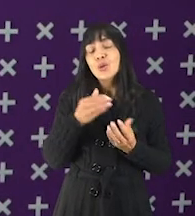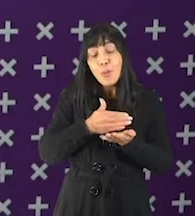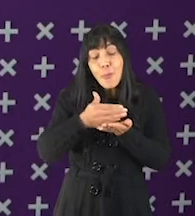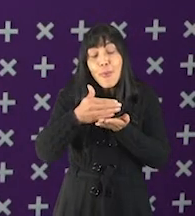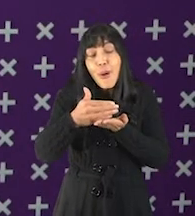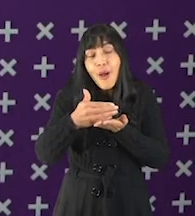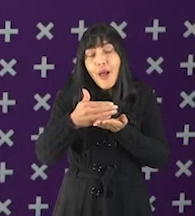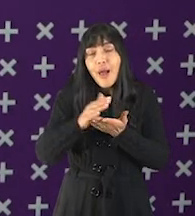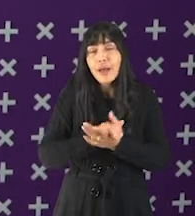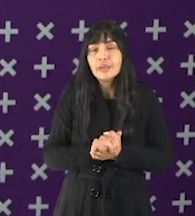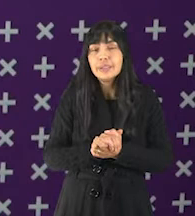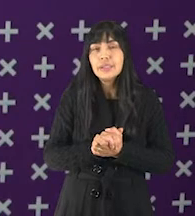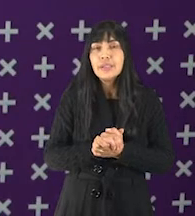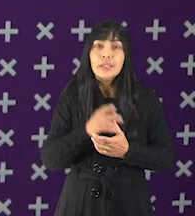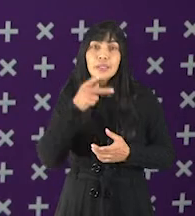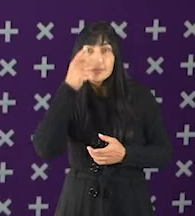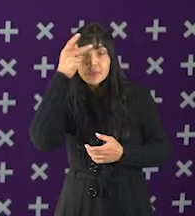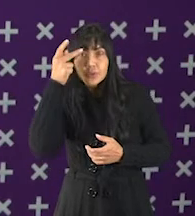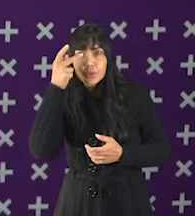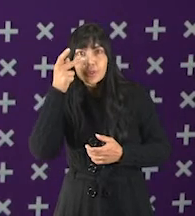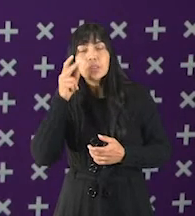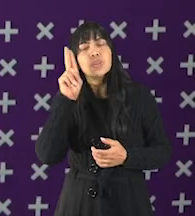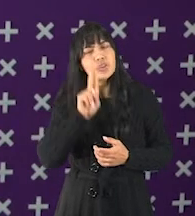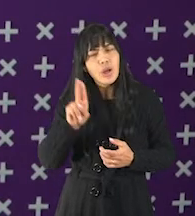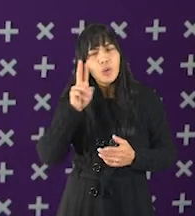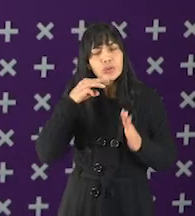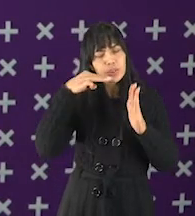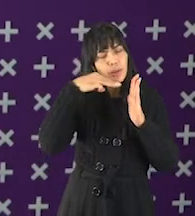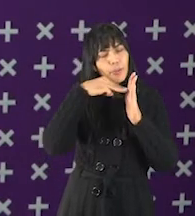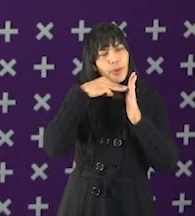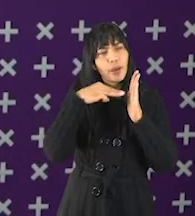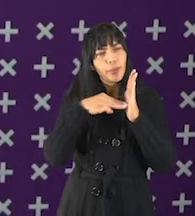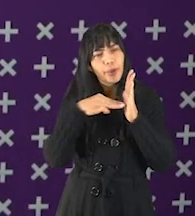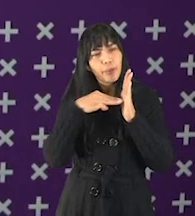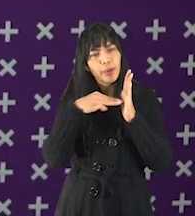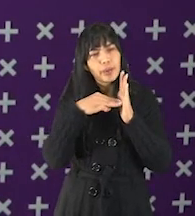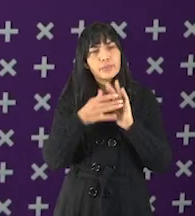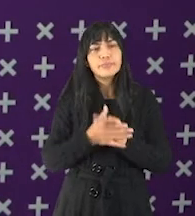próximo passo para quem já utiliza essa metodologia?